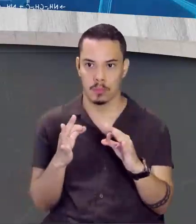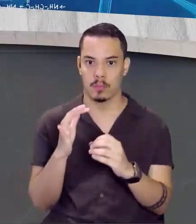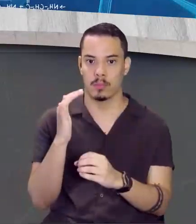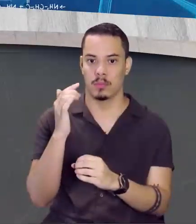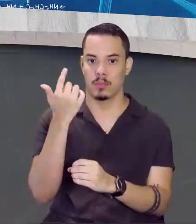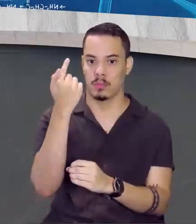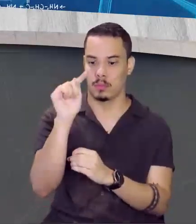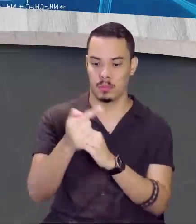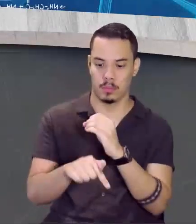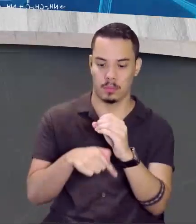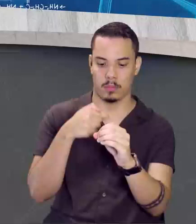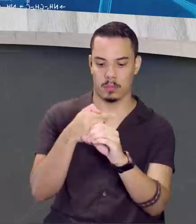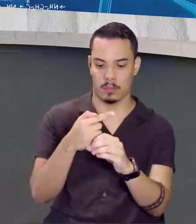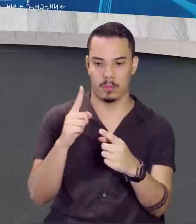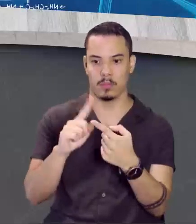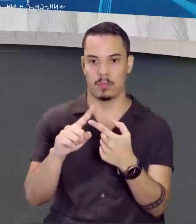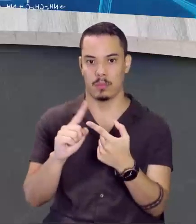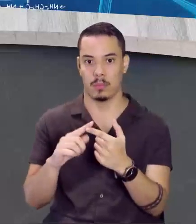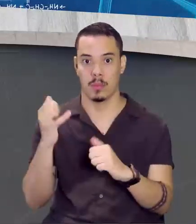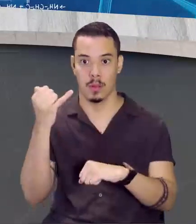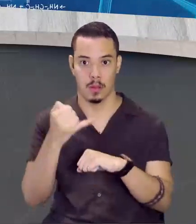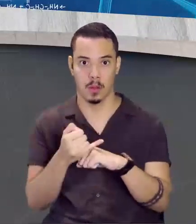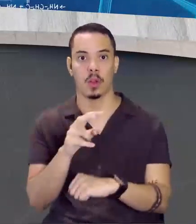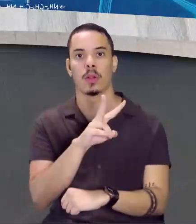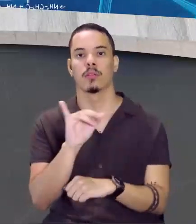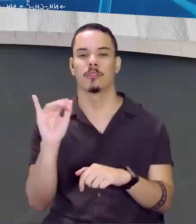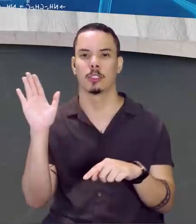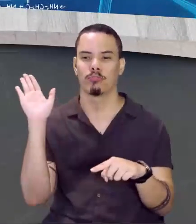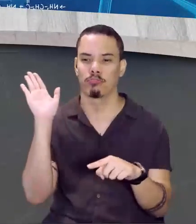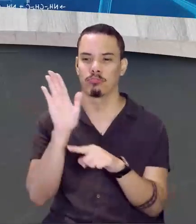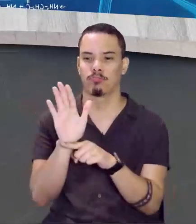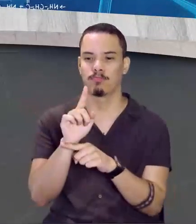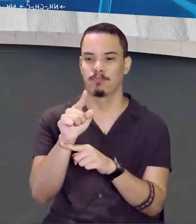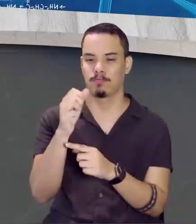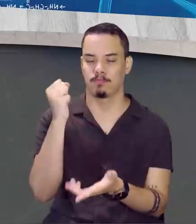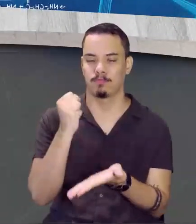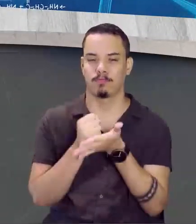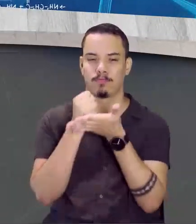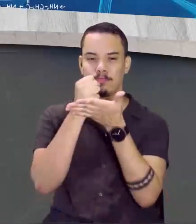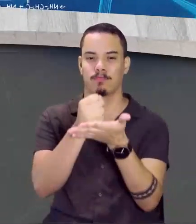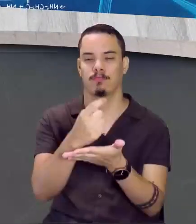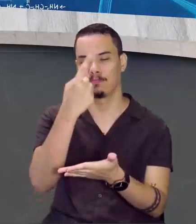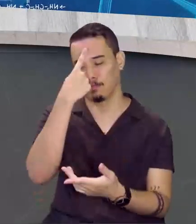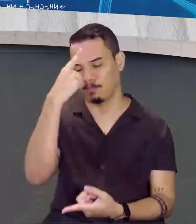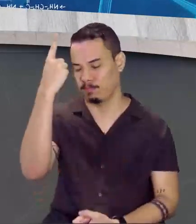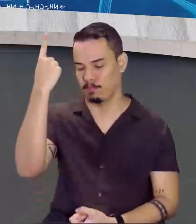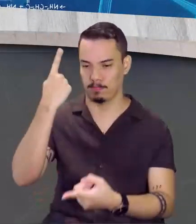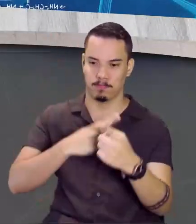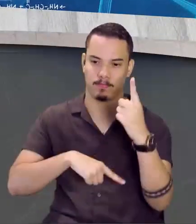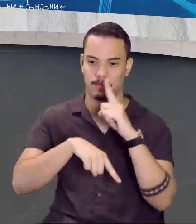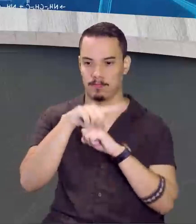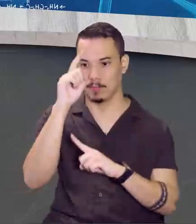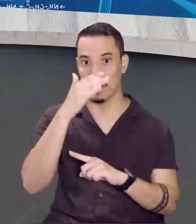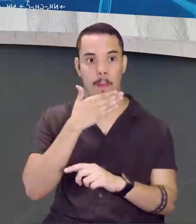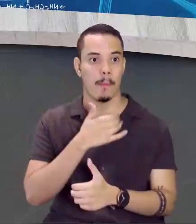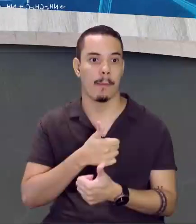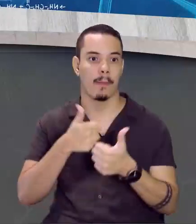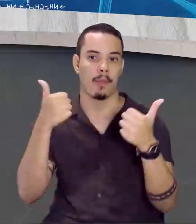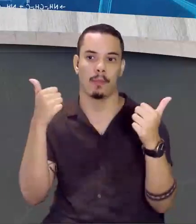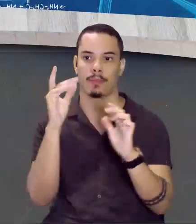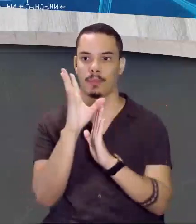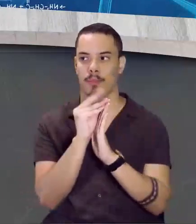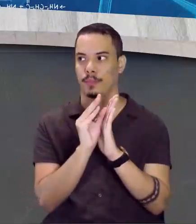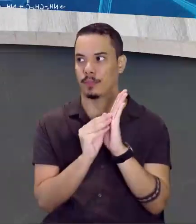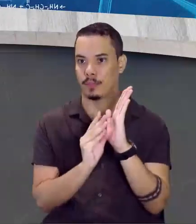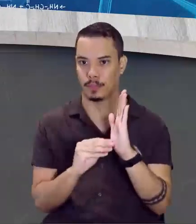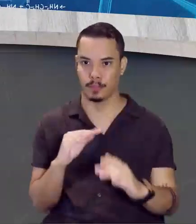neutro como de íons, vai ajudar a você entender cada vez melhor os conteúdos que